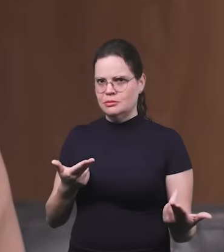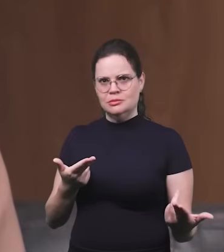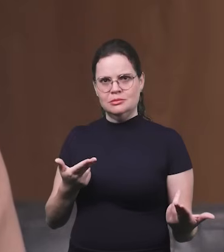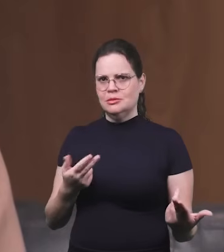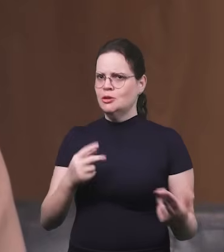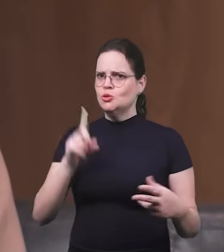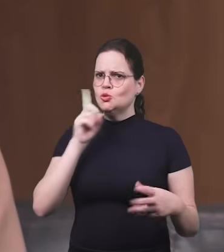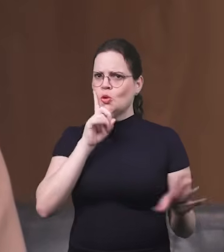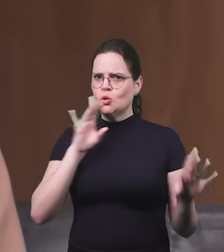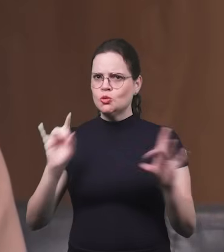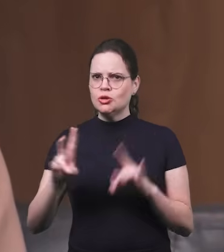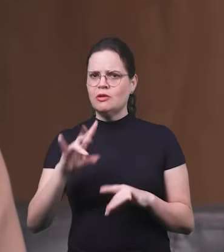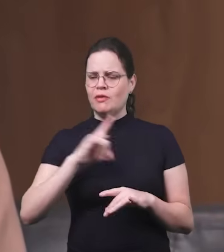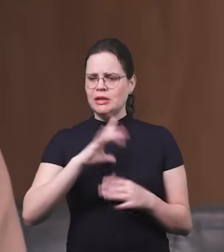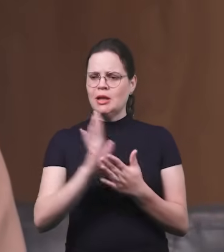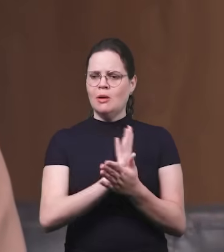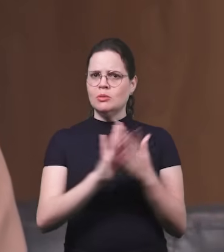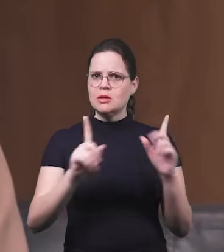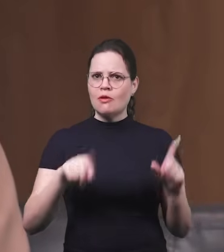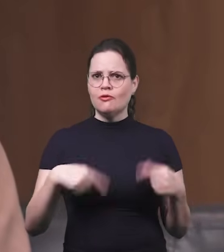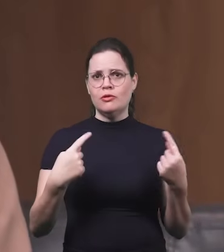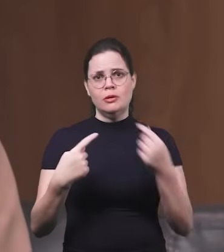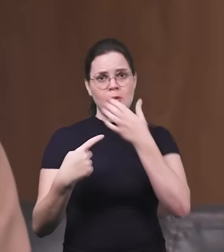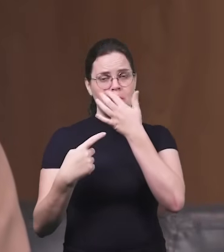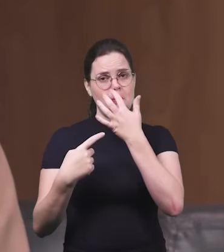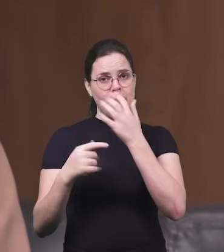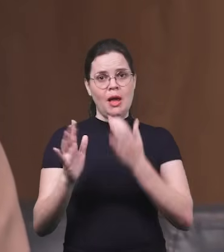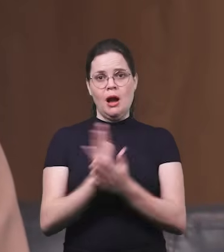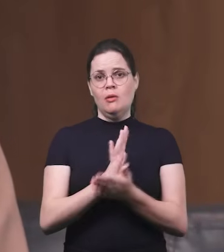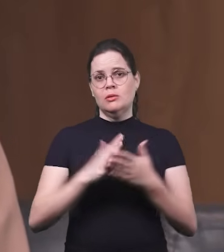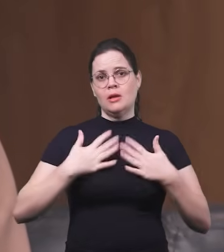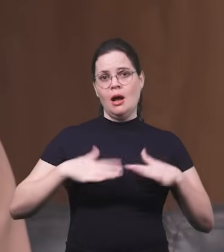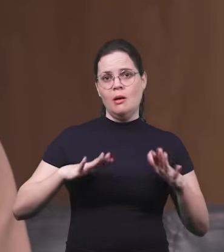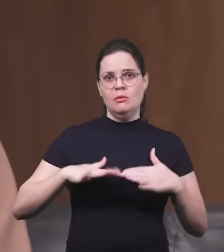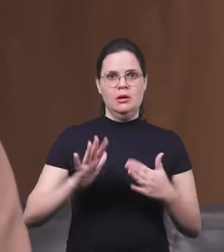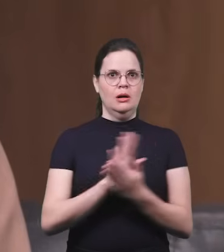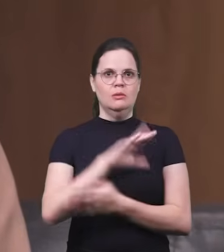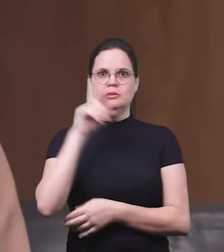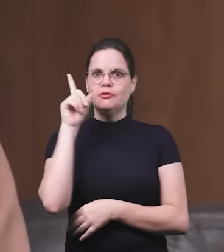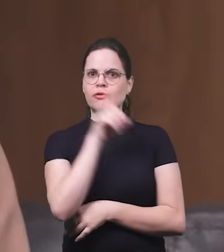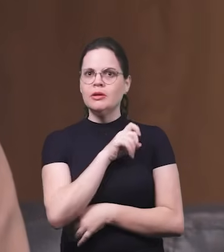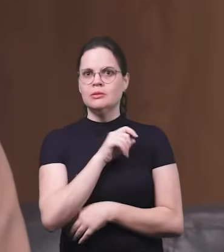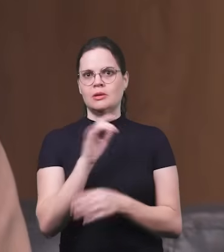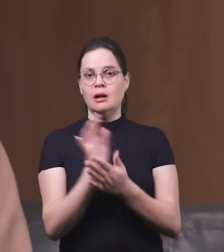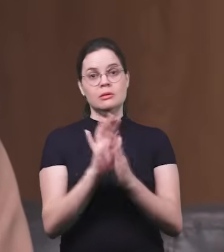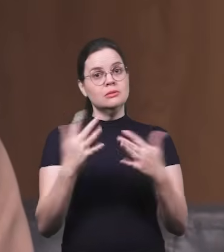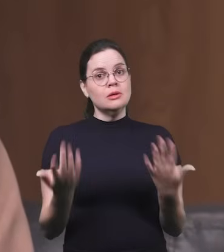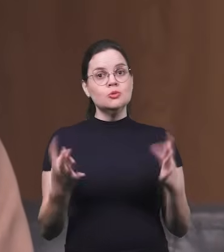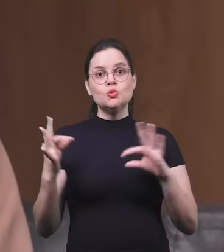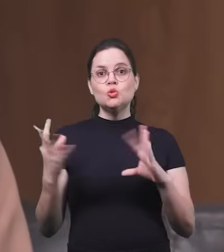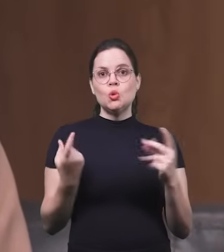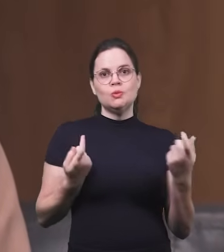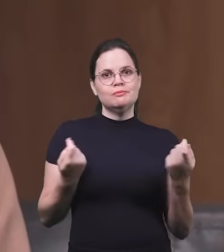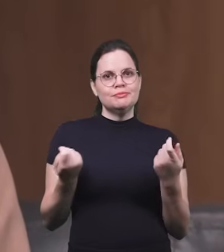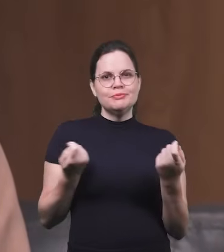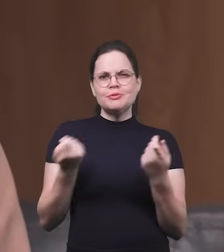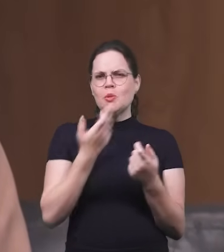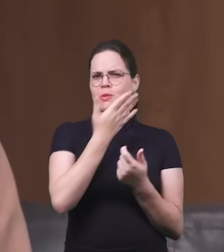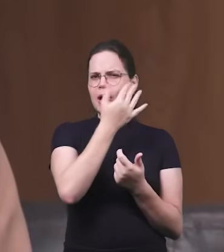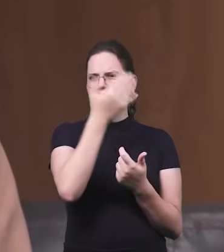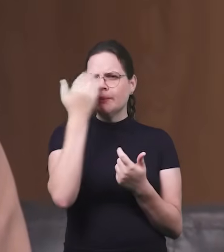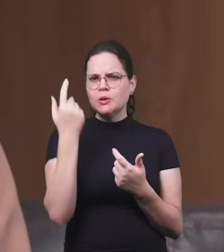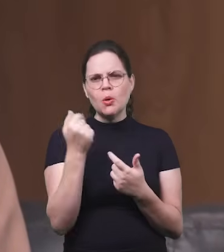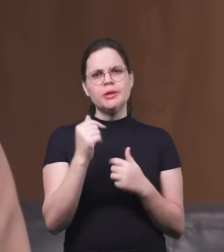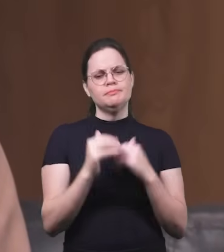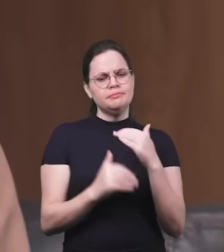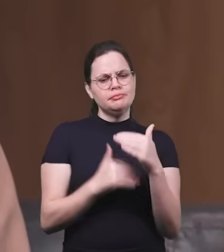vai ser mais longo para alguns, o outro vai ser mais curto. Então, mas os pais vão dominando aquele ambiente e